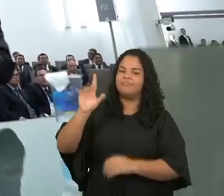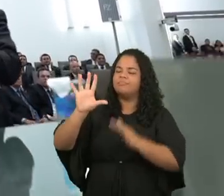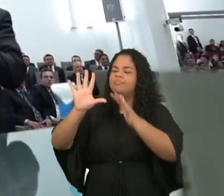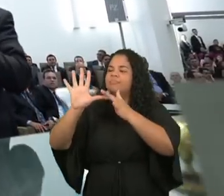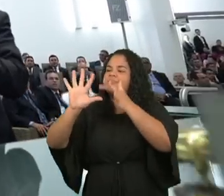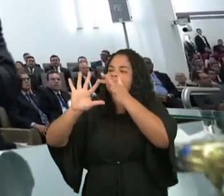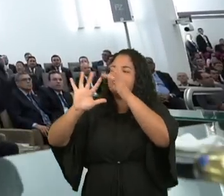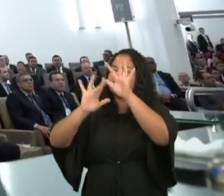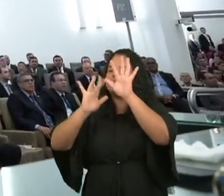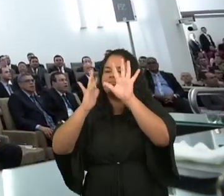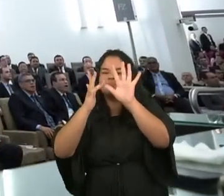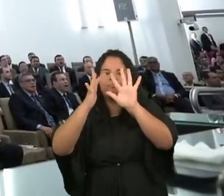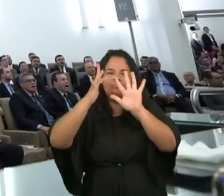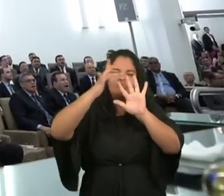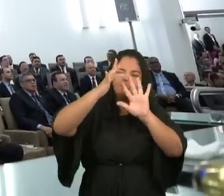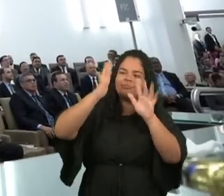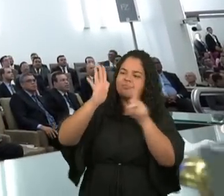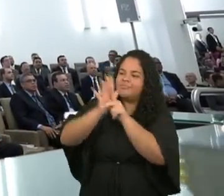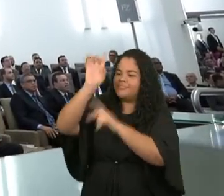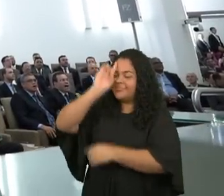Foi fraco. Como é que diz aí?